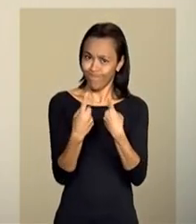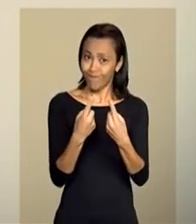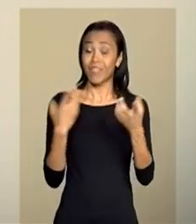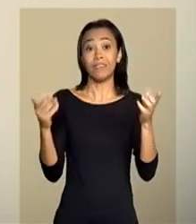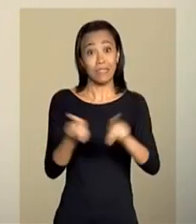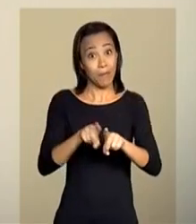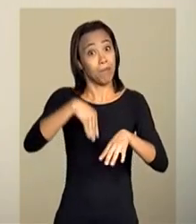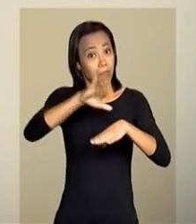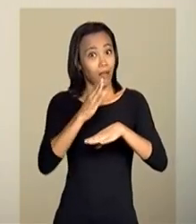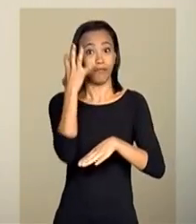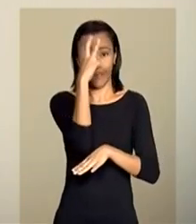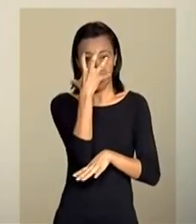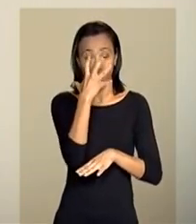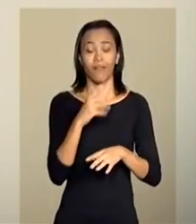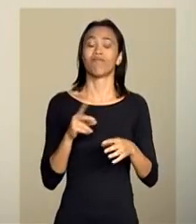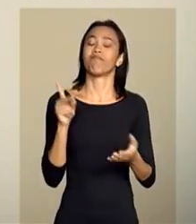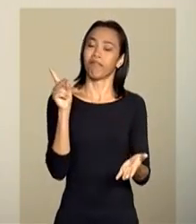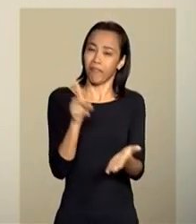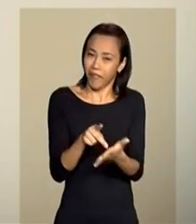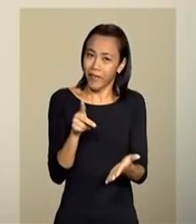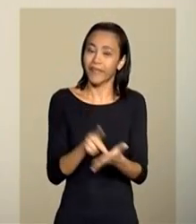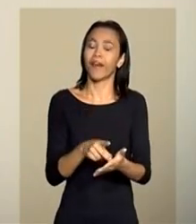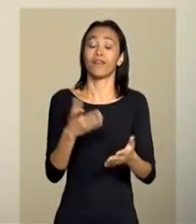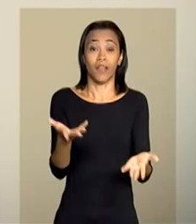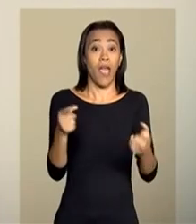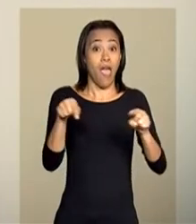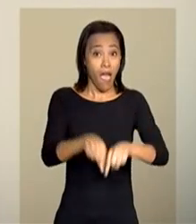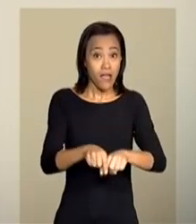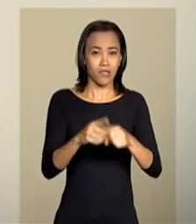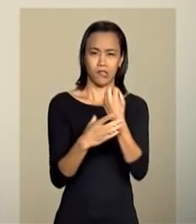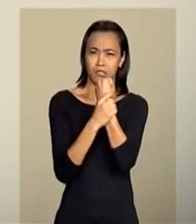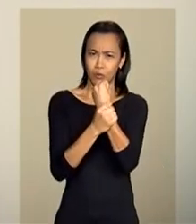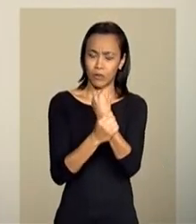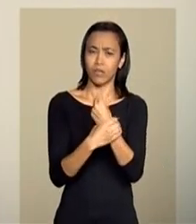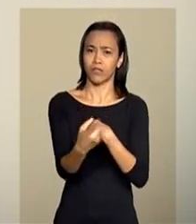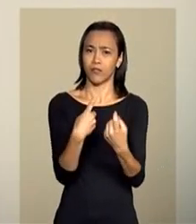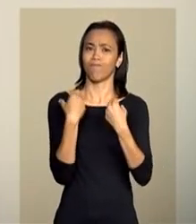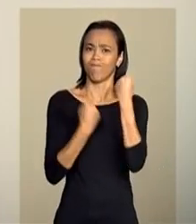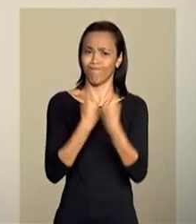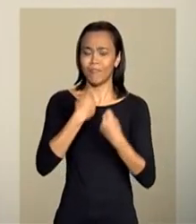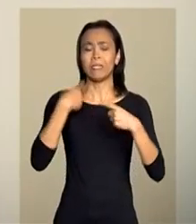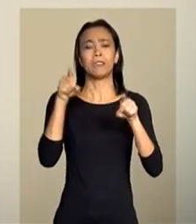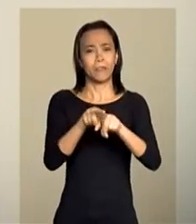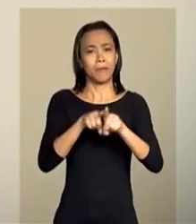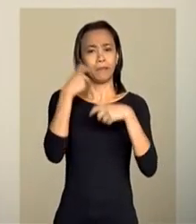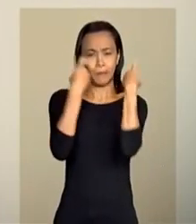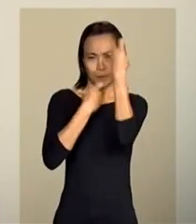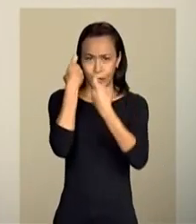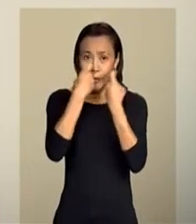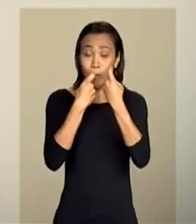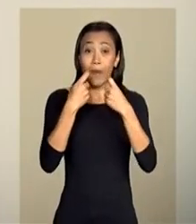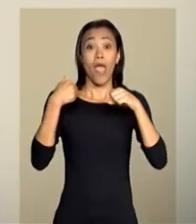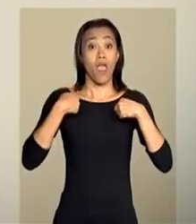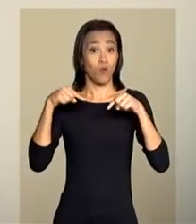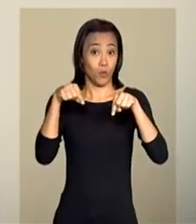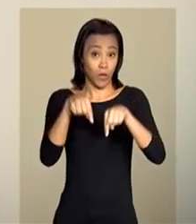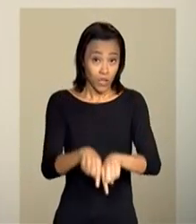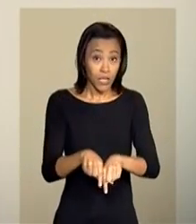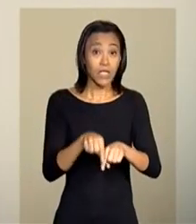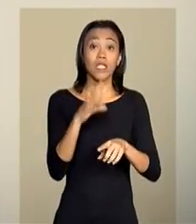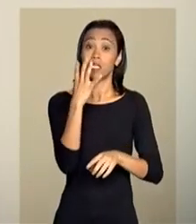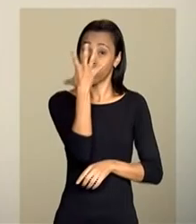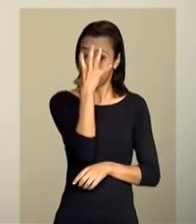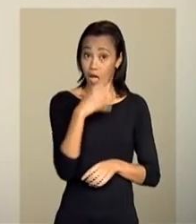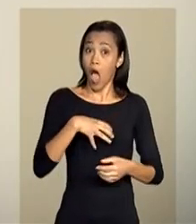mais no carnaval é verdade Luciano essa questão da segurança no trânsito também me preocupa muito eu estou aqui na